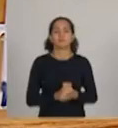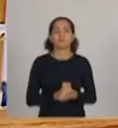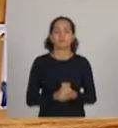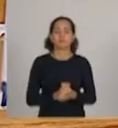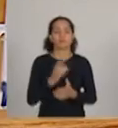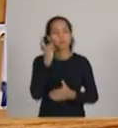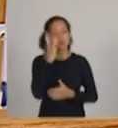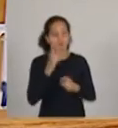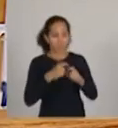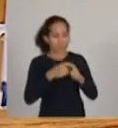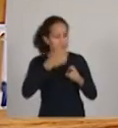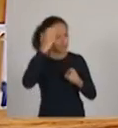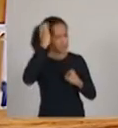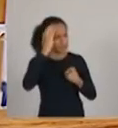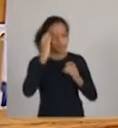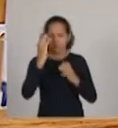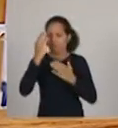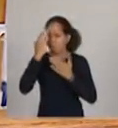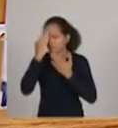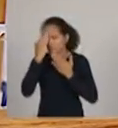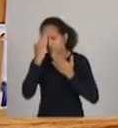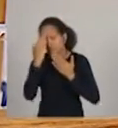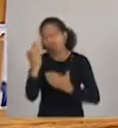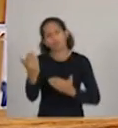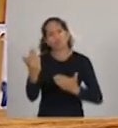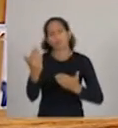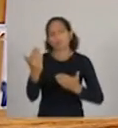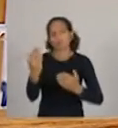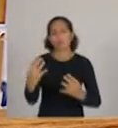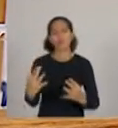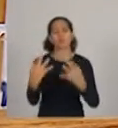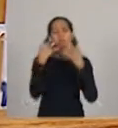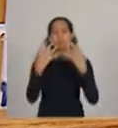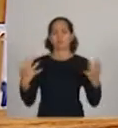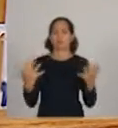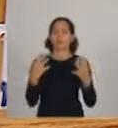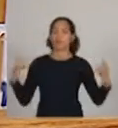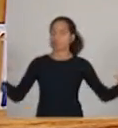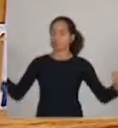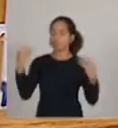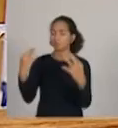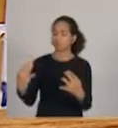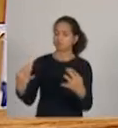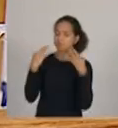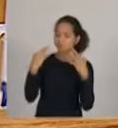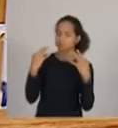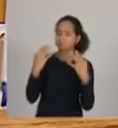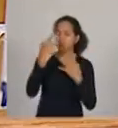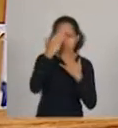Deputado Hércules, muito obrigado pela atenção nesse momento a todos que,